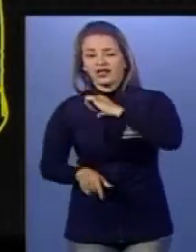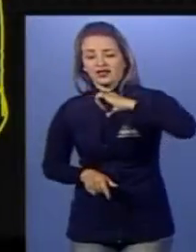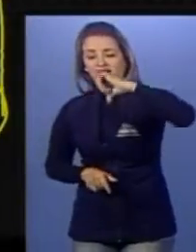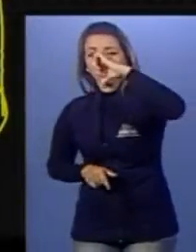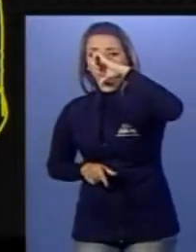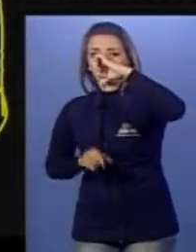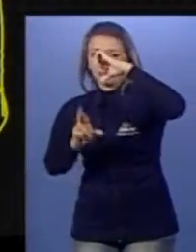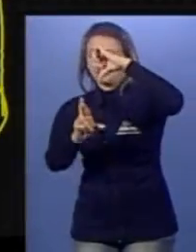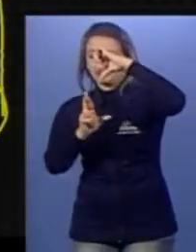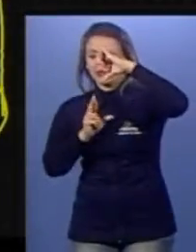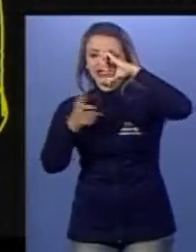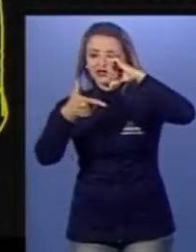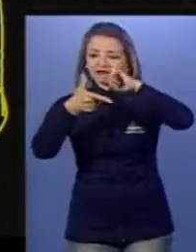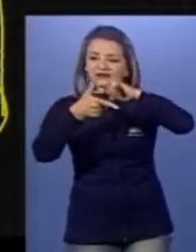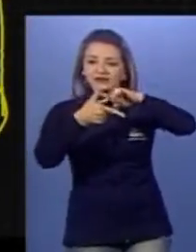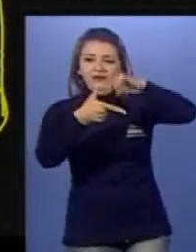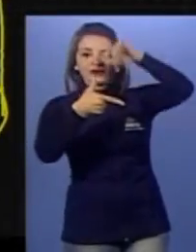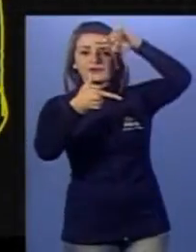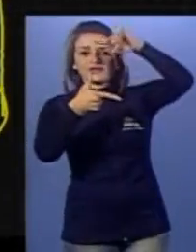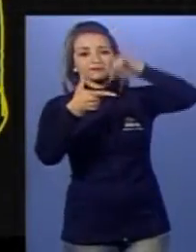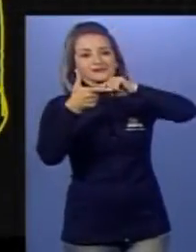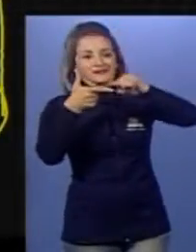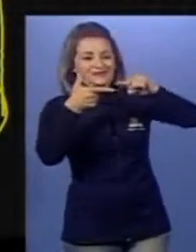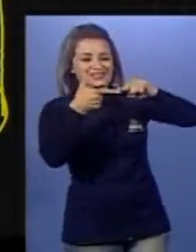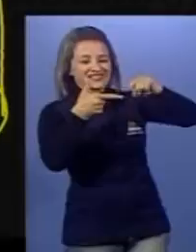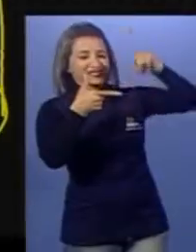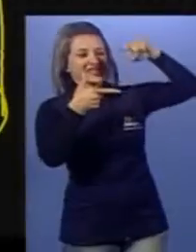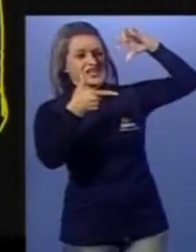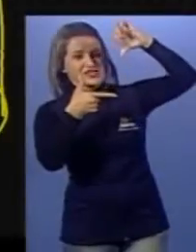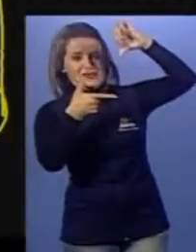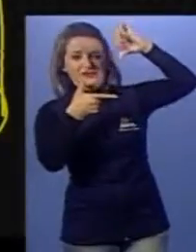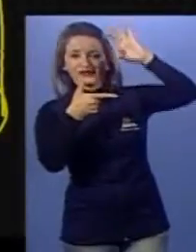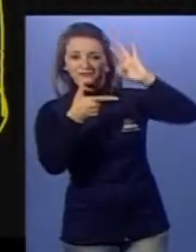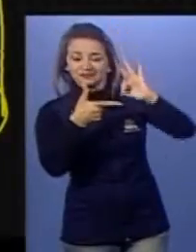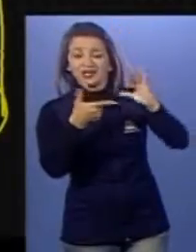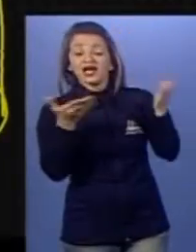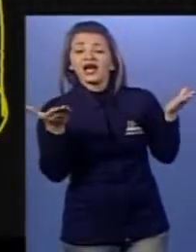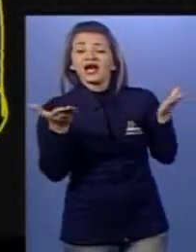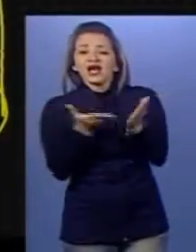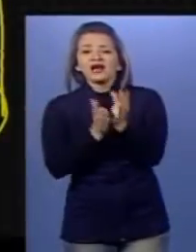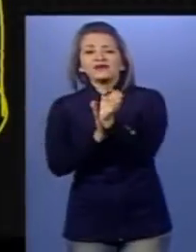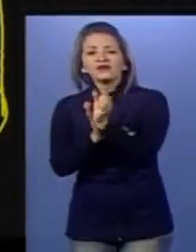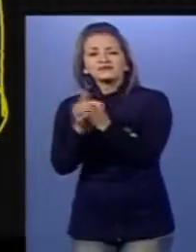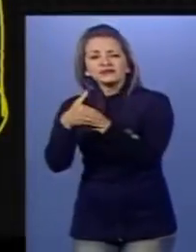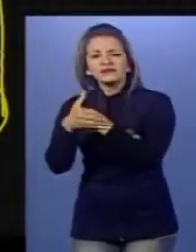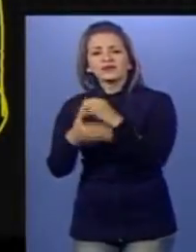ele falou ele falou assim se não me engano que o culto acho que é isso